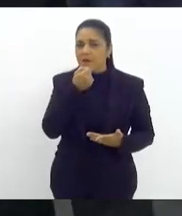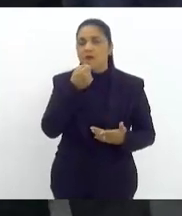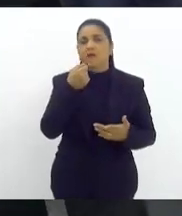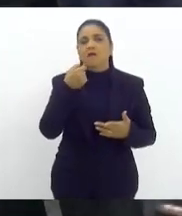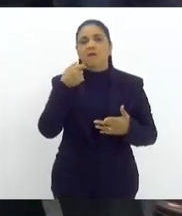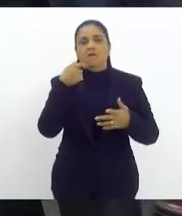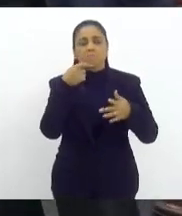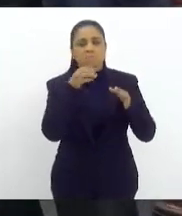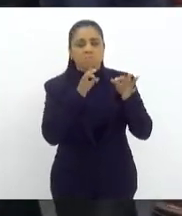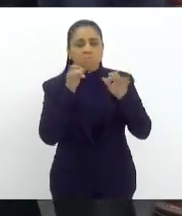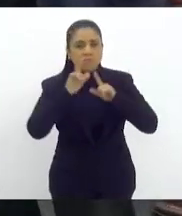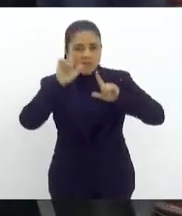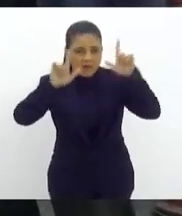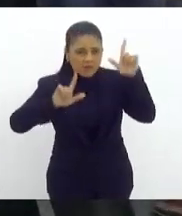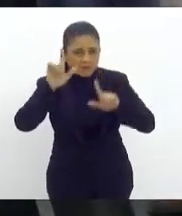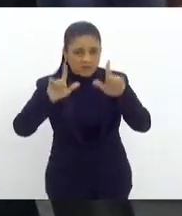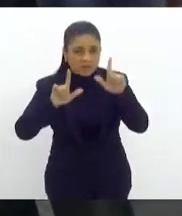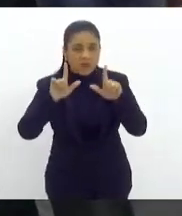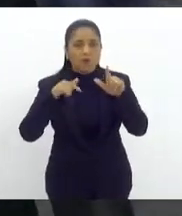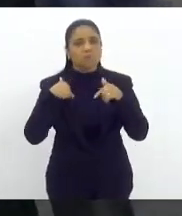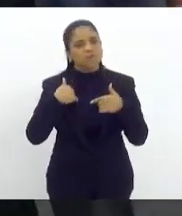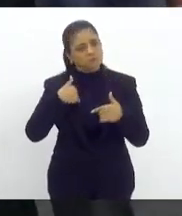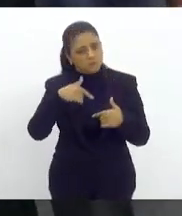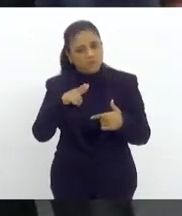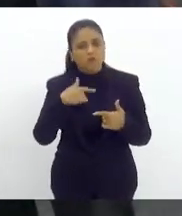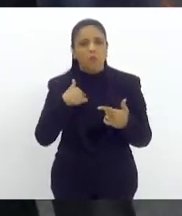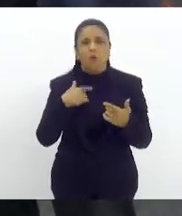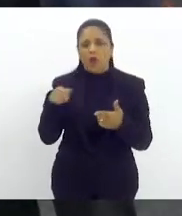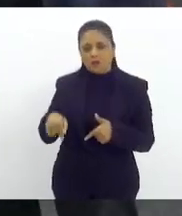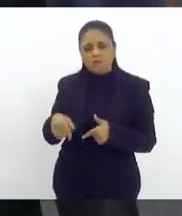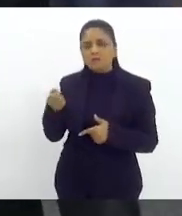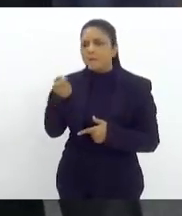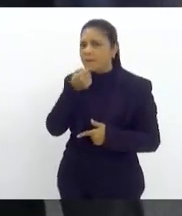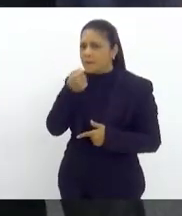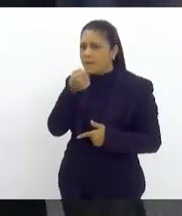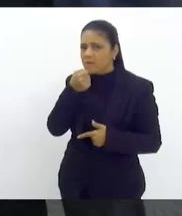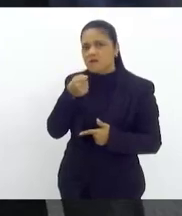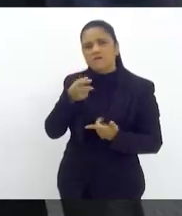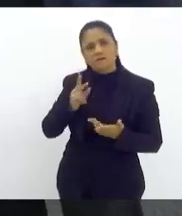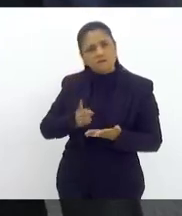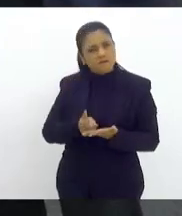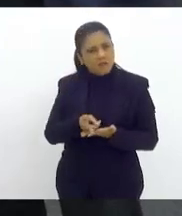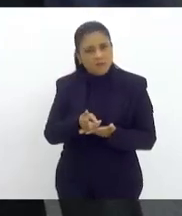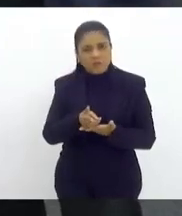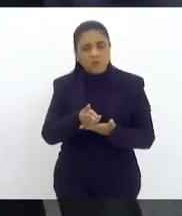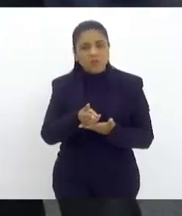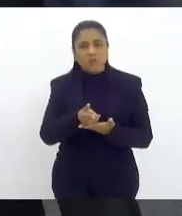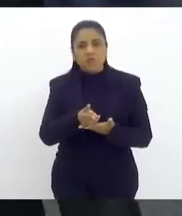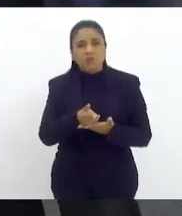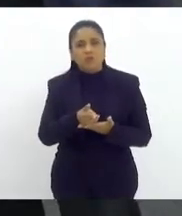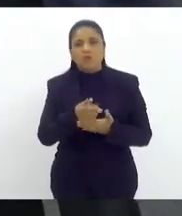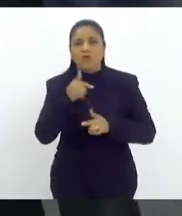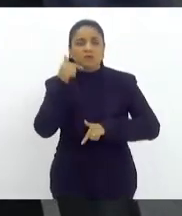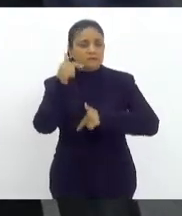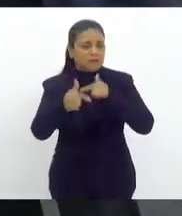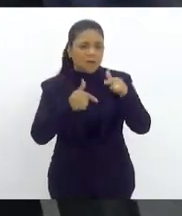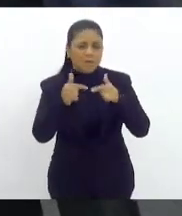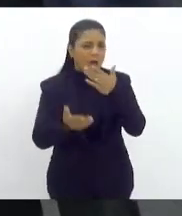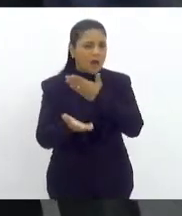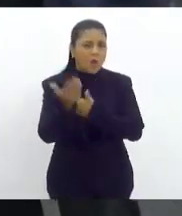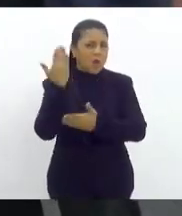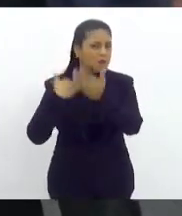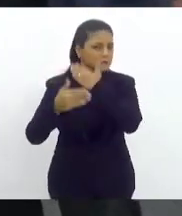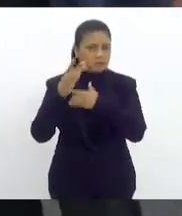da TV, e sempre fui. Aqui sempre me entrevistam dos meus projetos. Não estou falando de nenhum caos passado ou